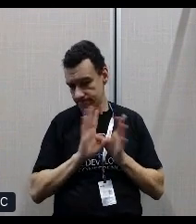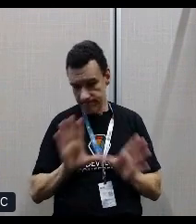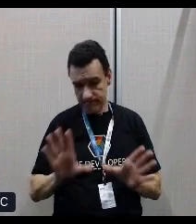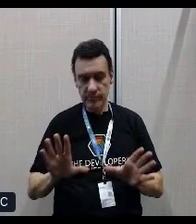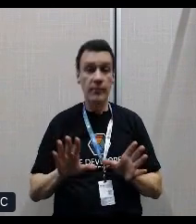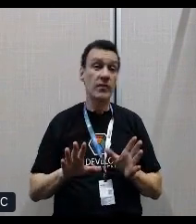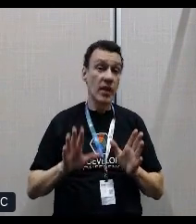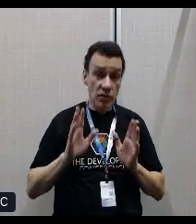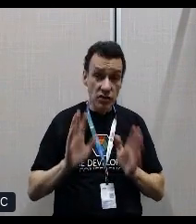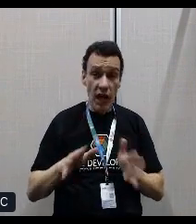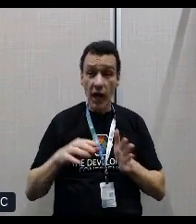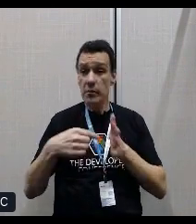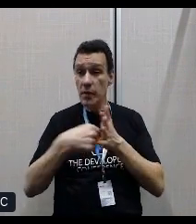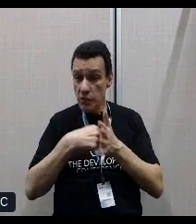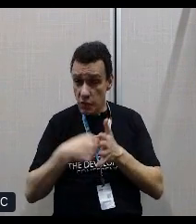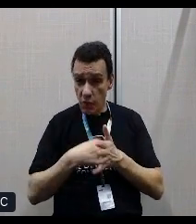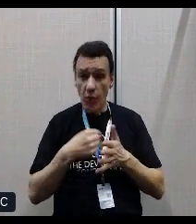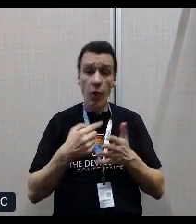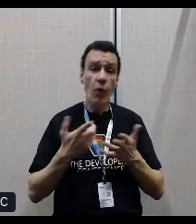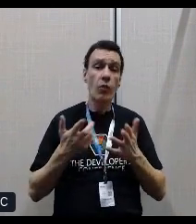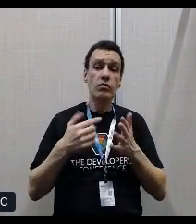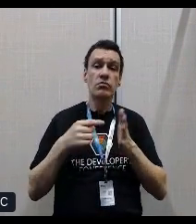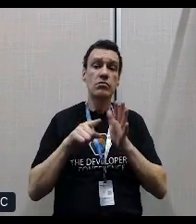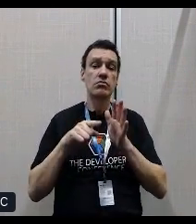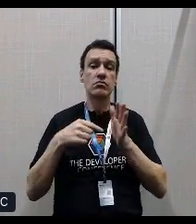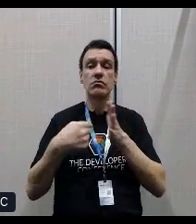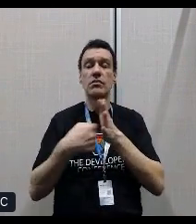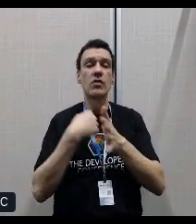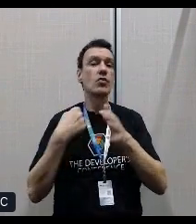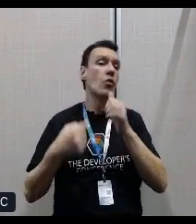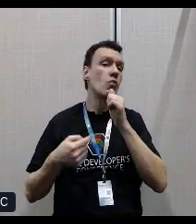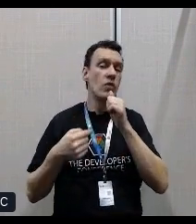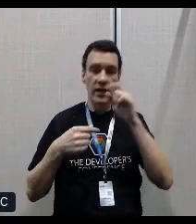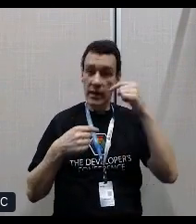também depois. Fico totalmente à disposição e